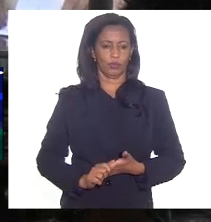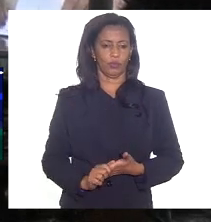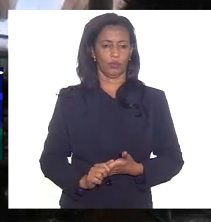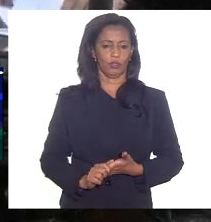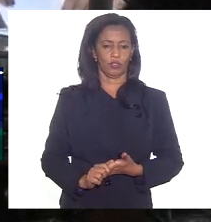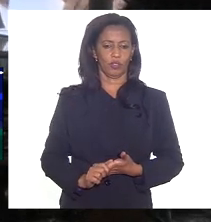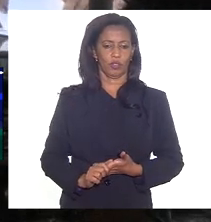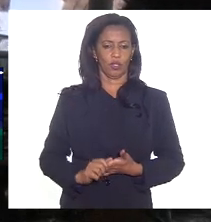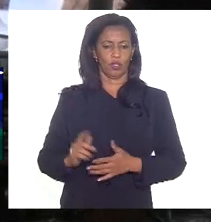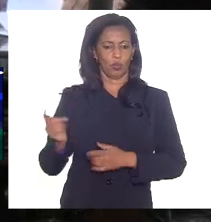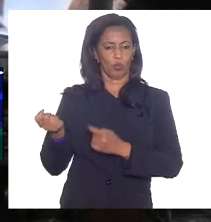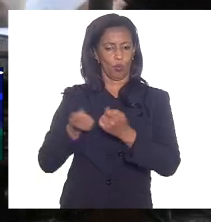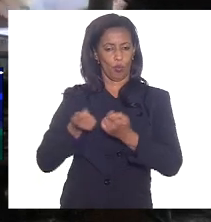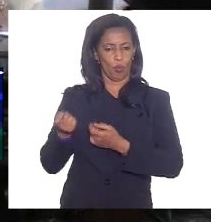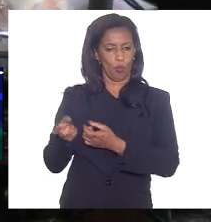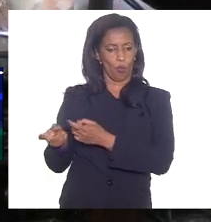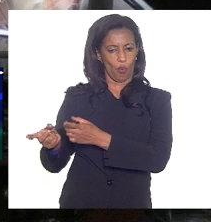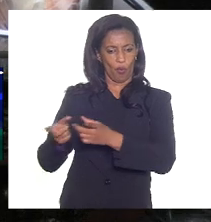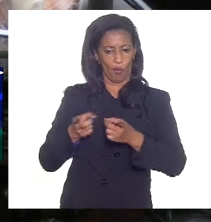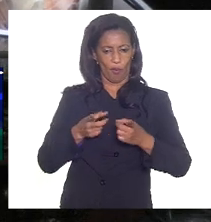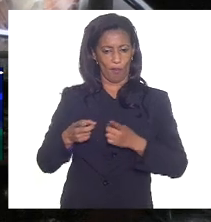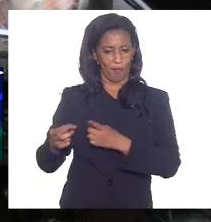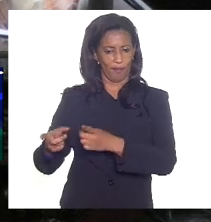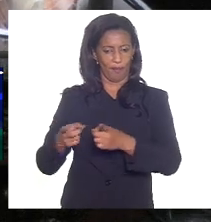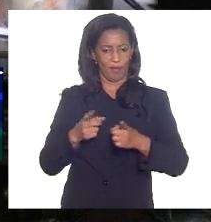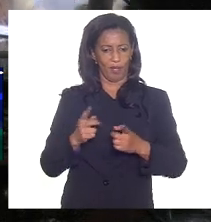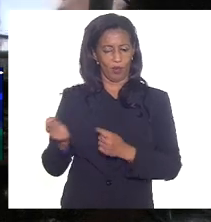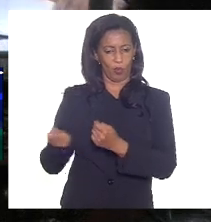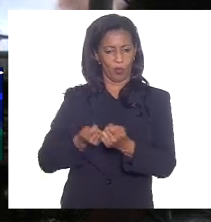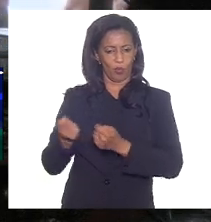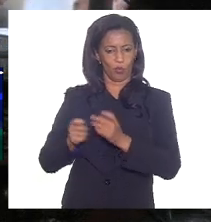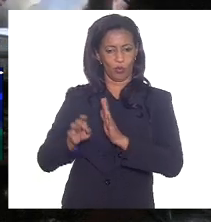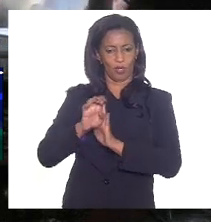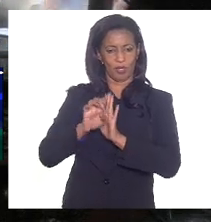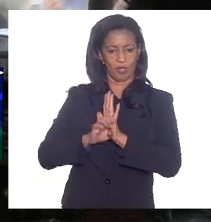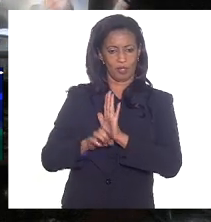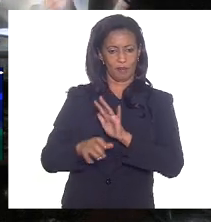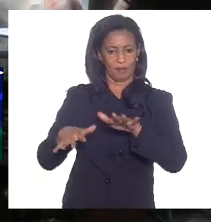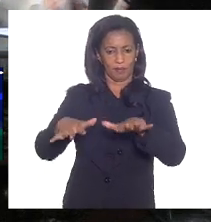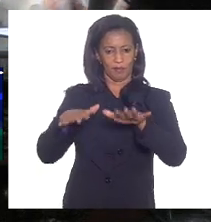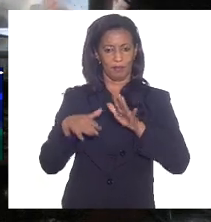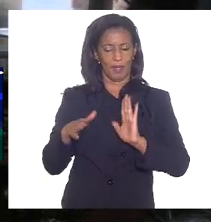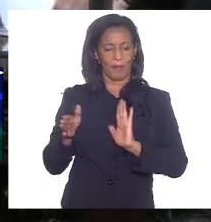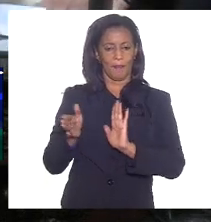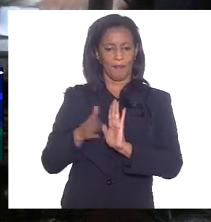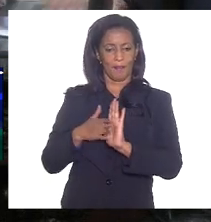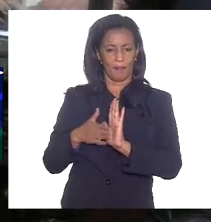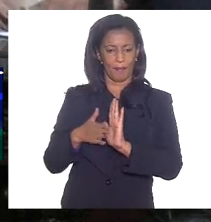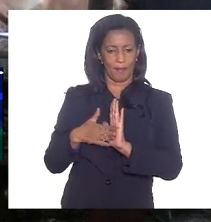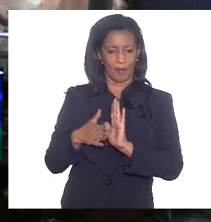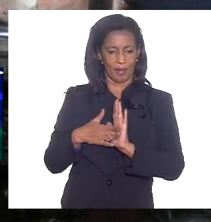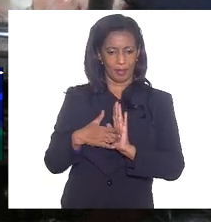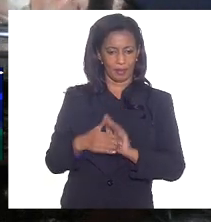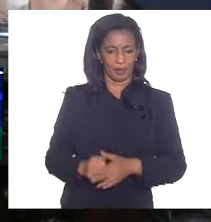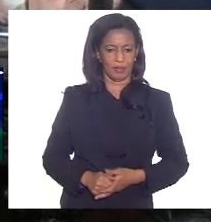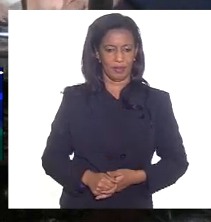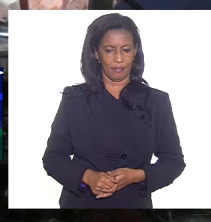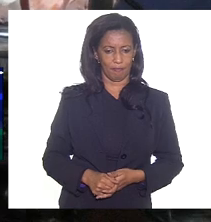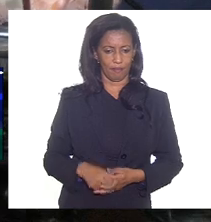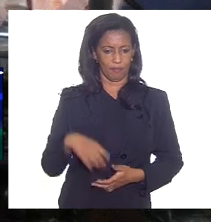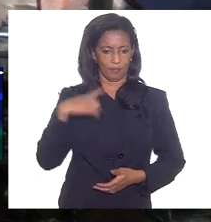Economia, Indústria e Comércio e de Orçamento, Finanças, Fiscalização Financeira e Controle, as emendas de plenário. Para emitir parecer pela Comissão de Constituição, Justiça,